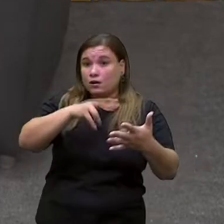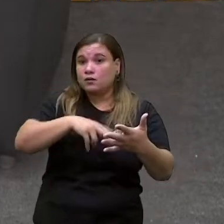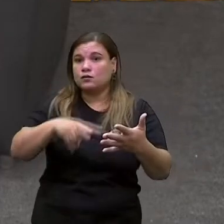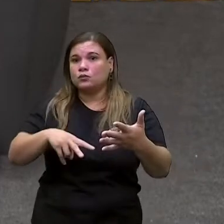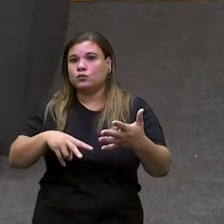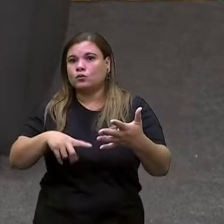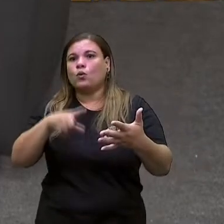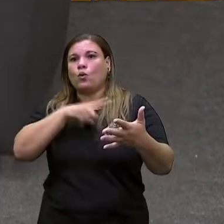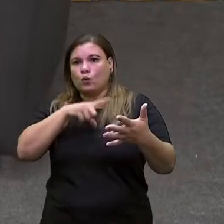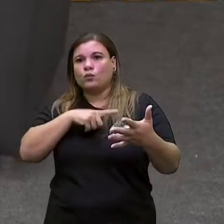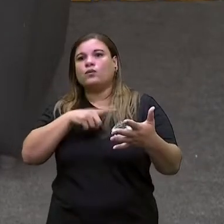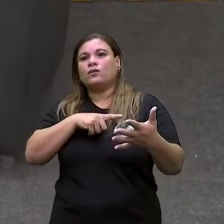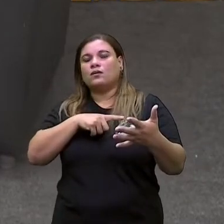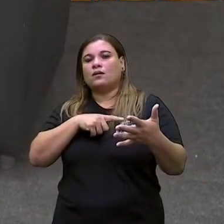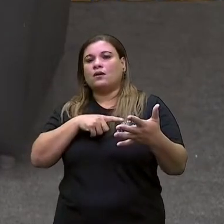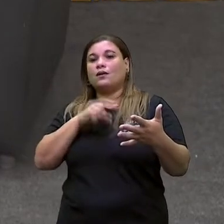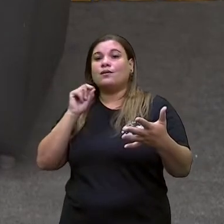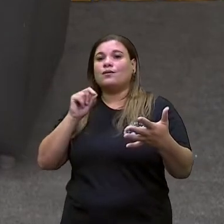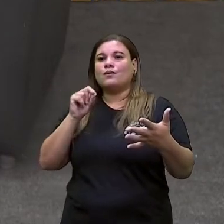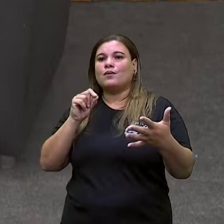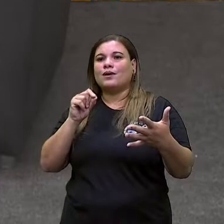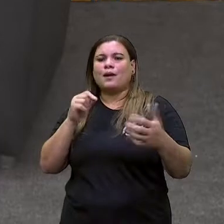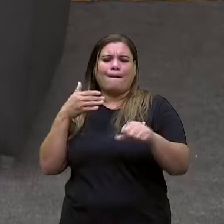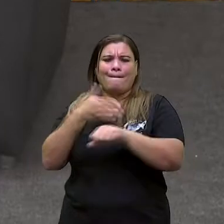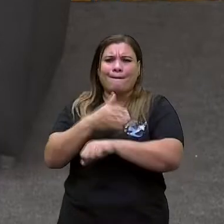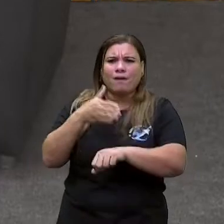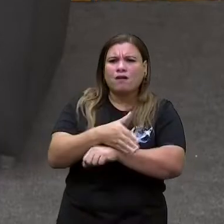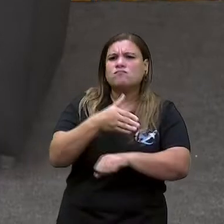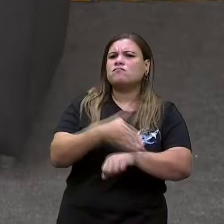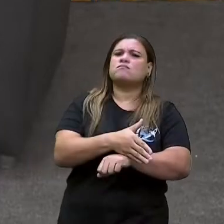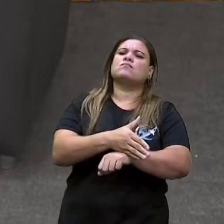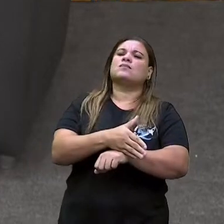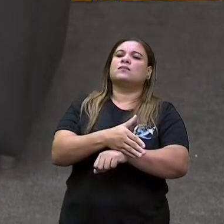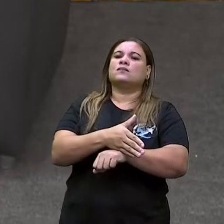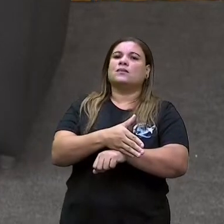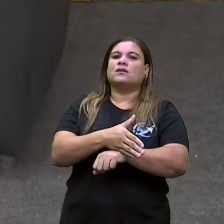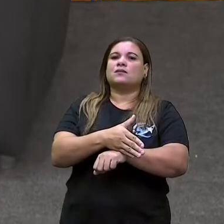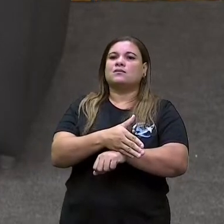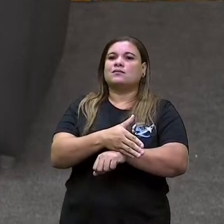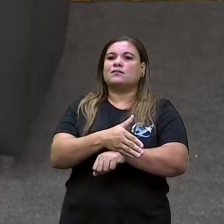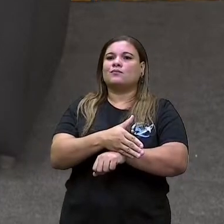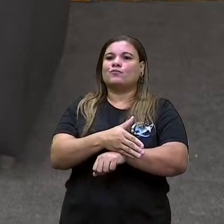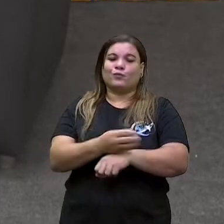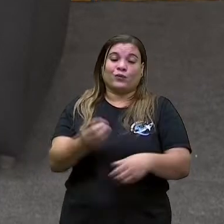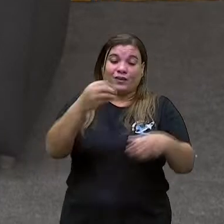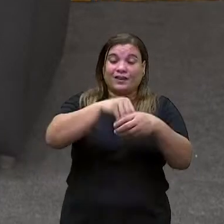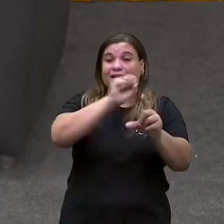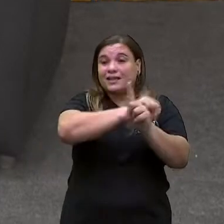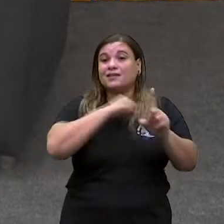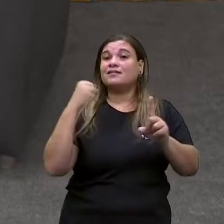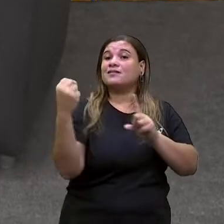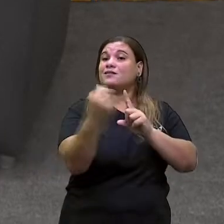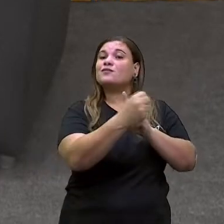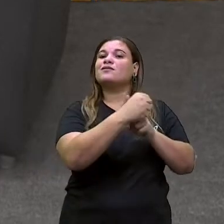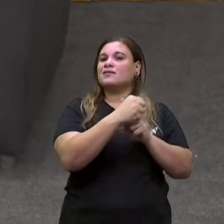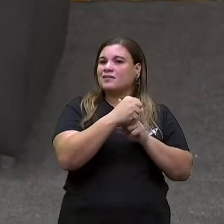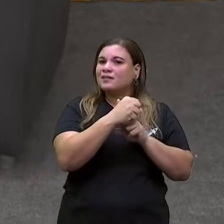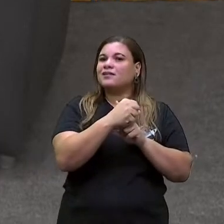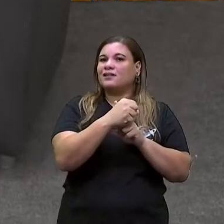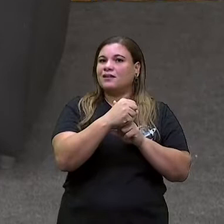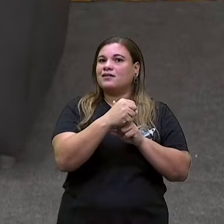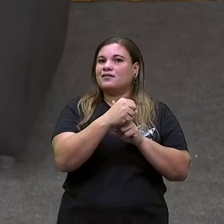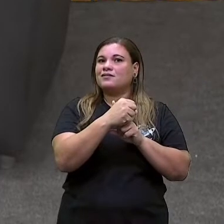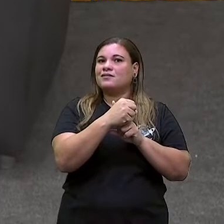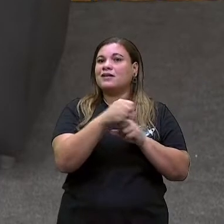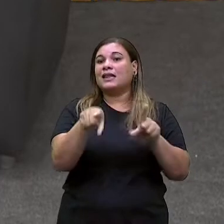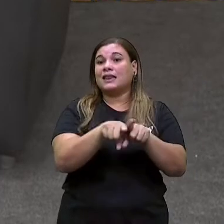participação mais ativa na sociedade, diante de si mesmo, uma posição mais crítica. E quando nós falamos em crítica aqui, não estamos